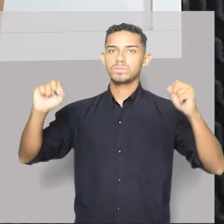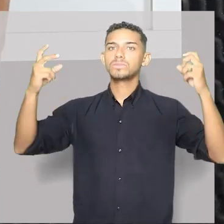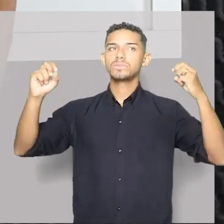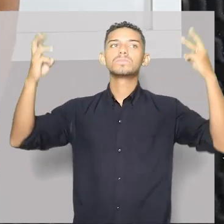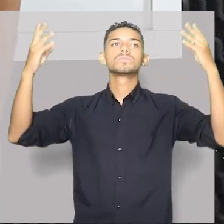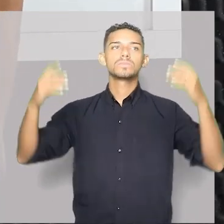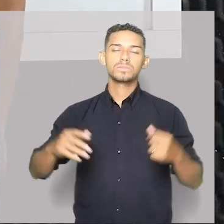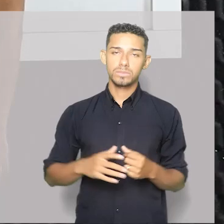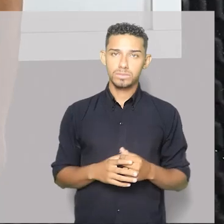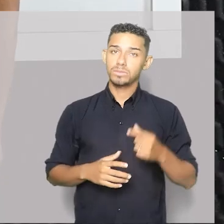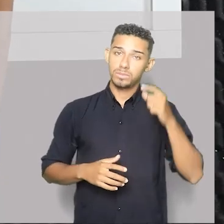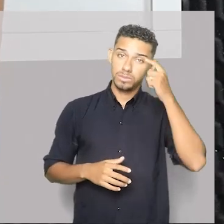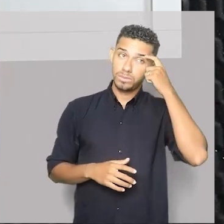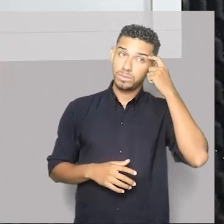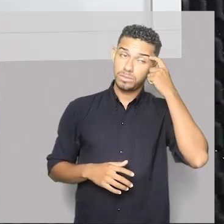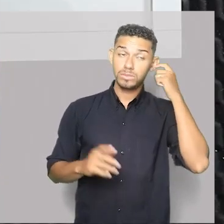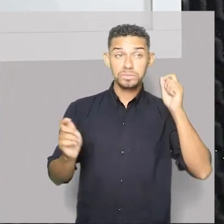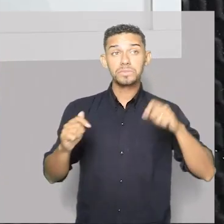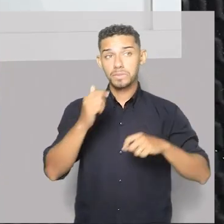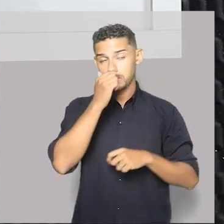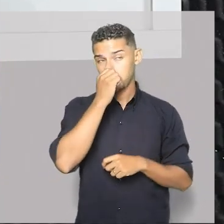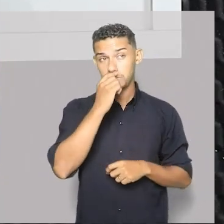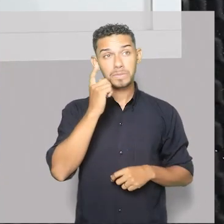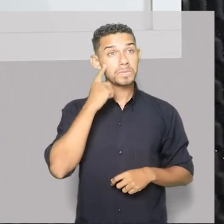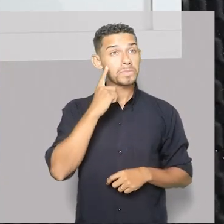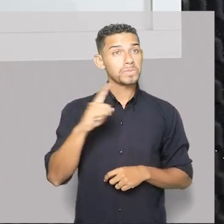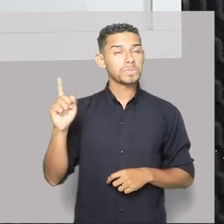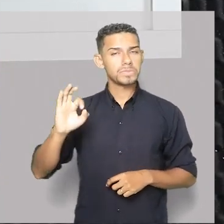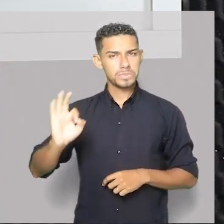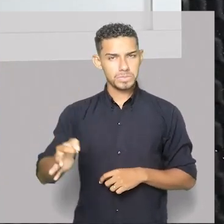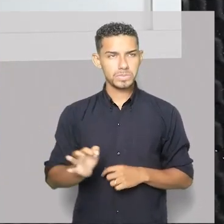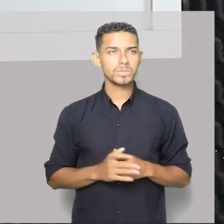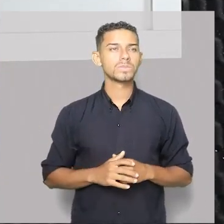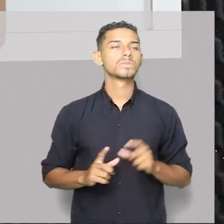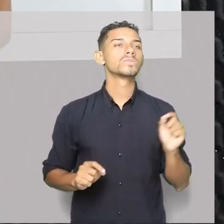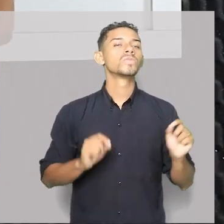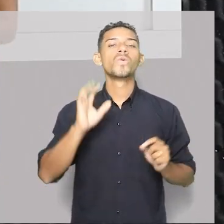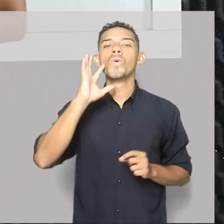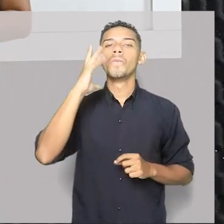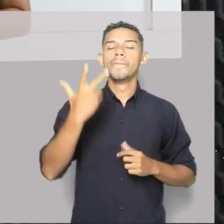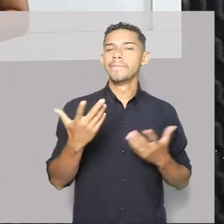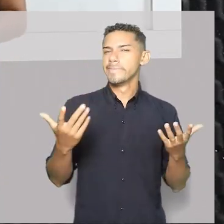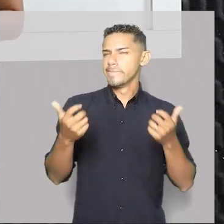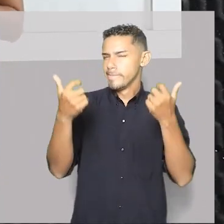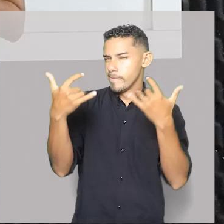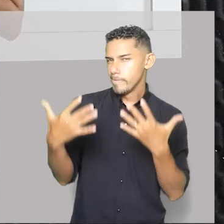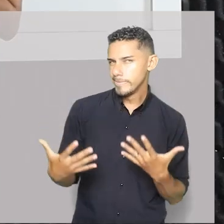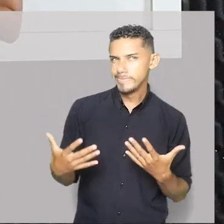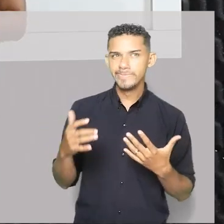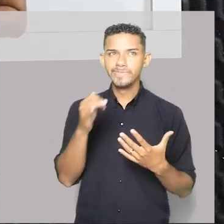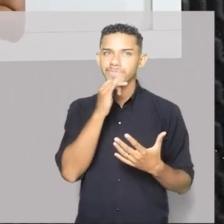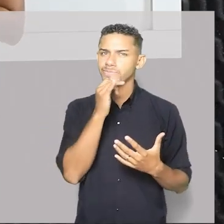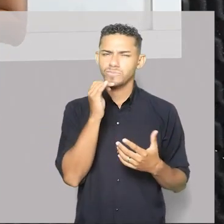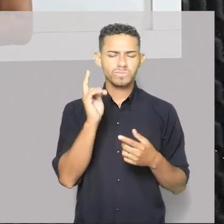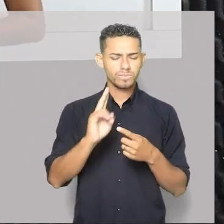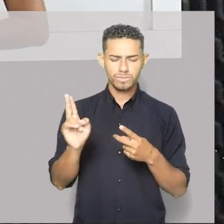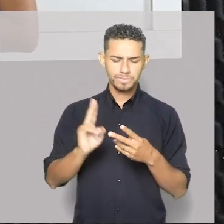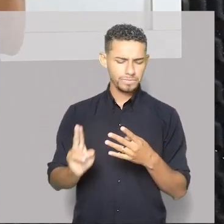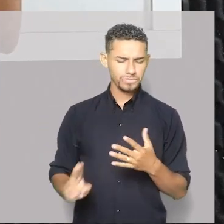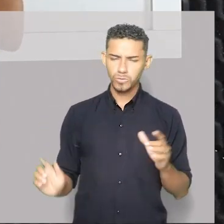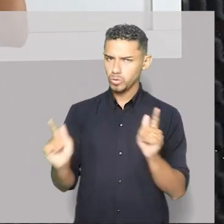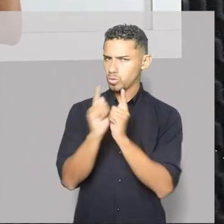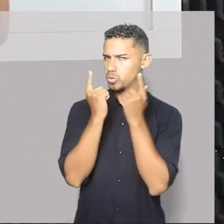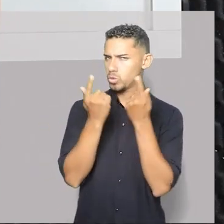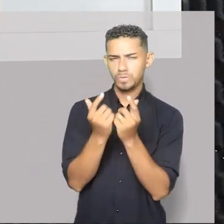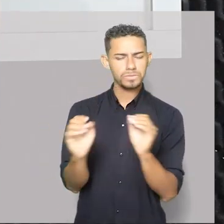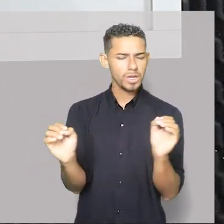que a gente colocou ali previamente, tá certo? O que que acontece, gente? Aqui eu tô trazendo para vocês, não nomeei, tá, os grupos,